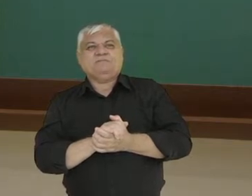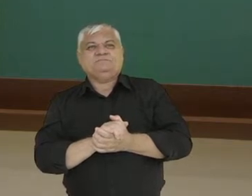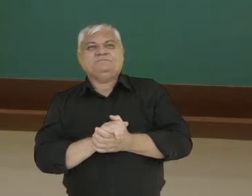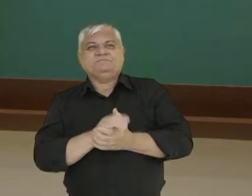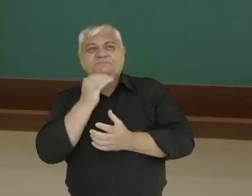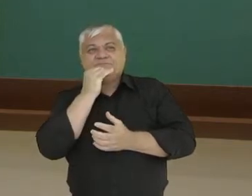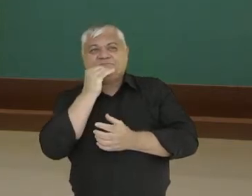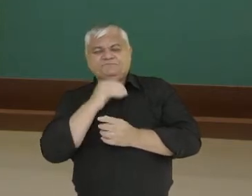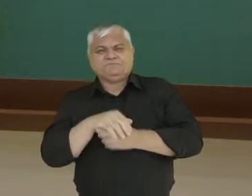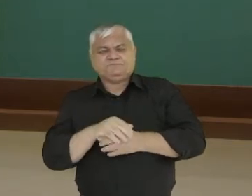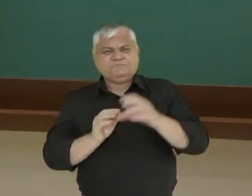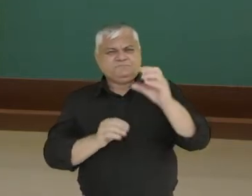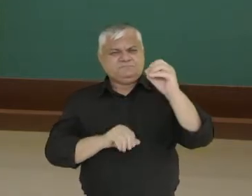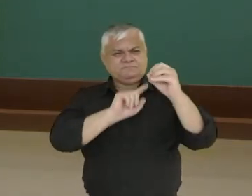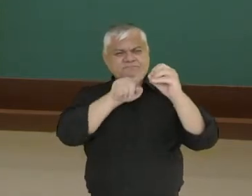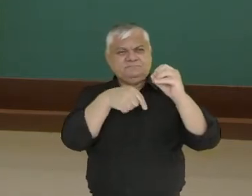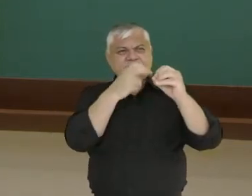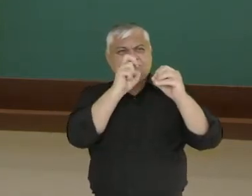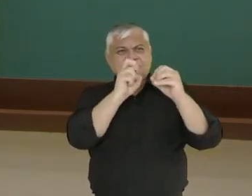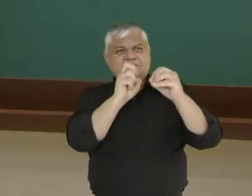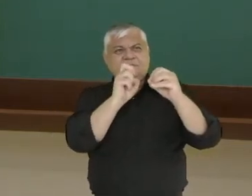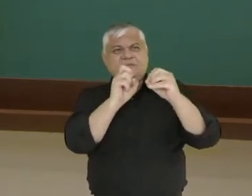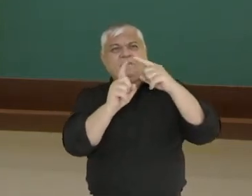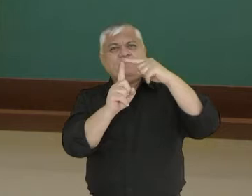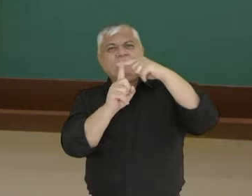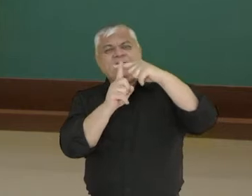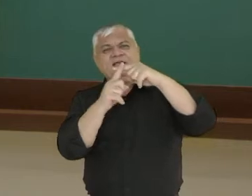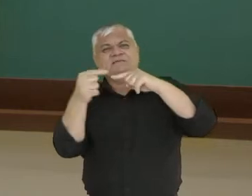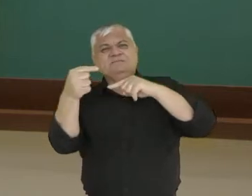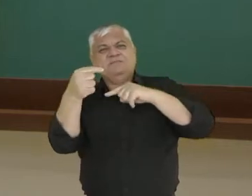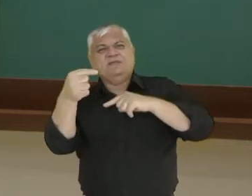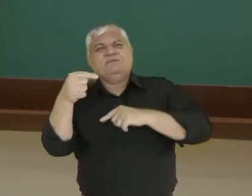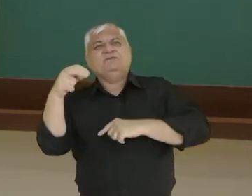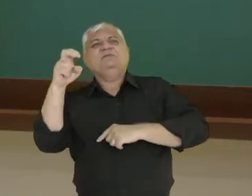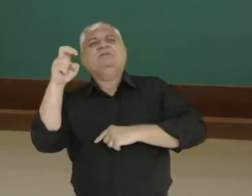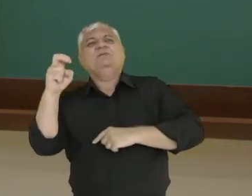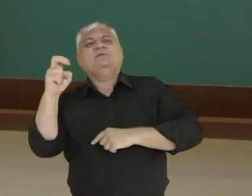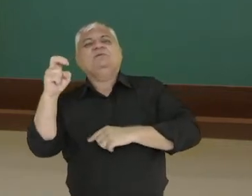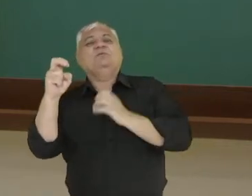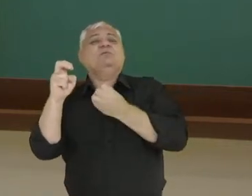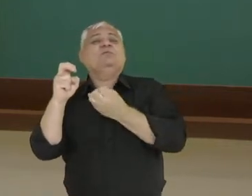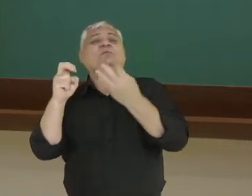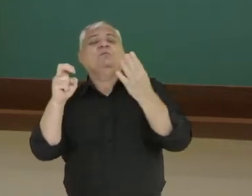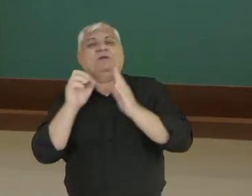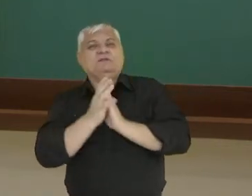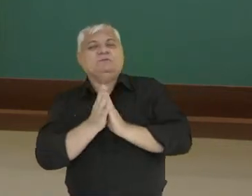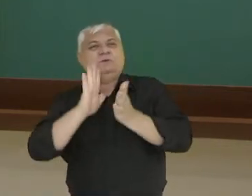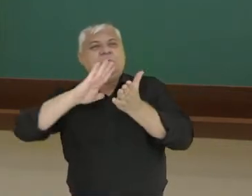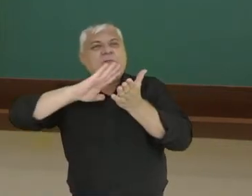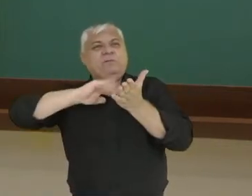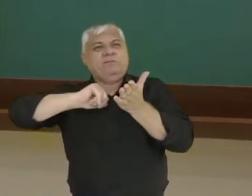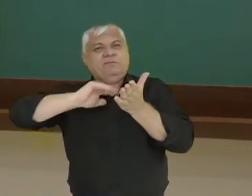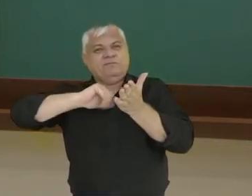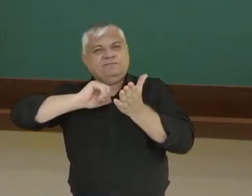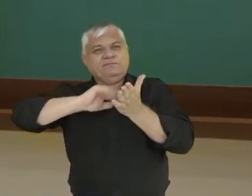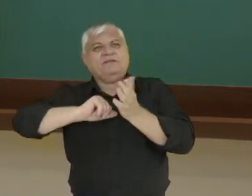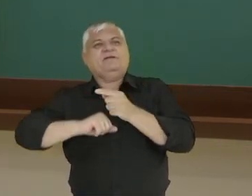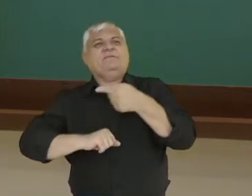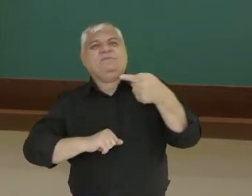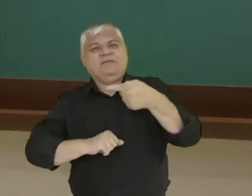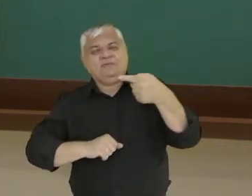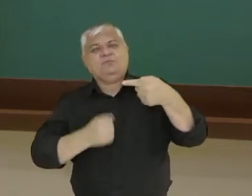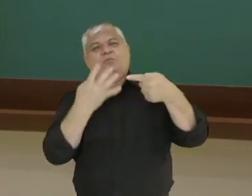Fazendo a soma, então eu tenho 0,58, mas eu devo 5, então eu continuo devendo